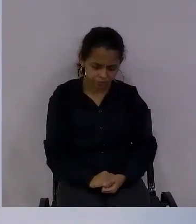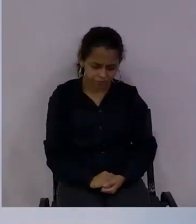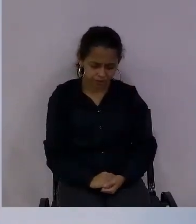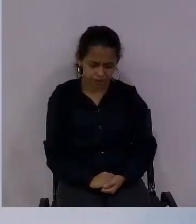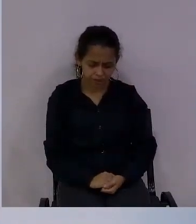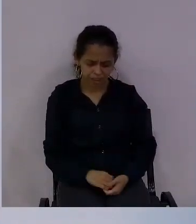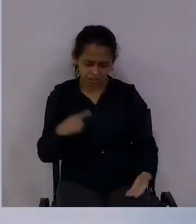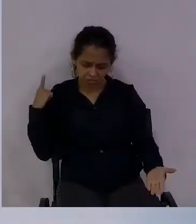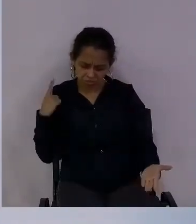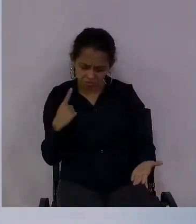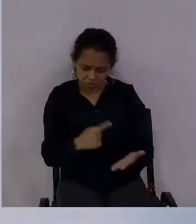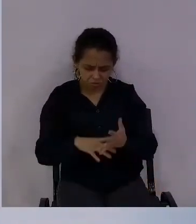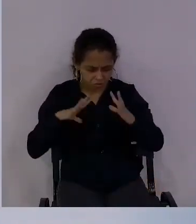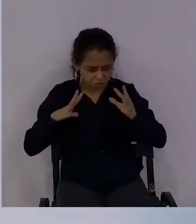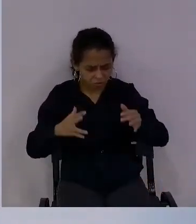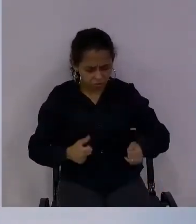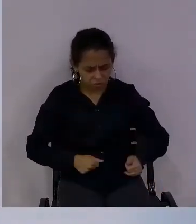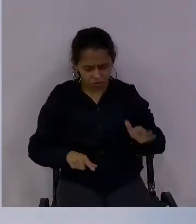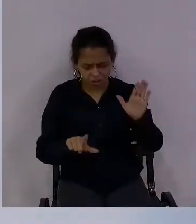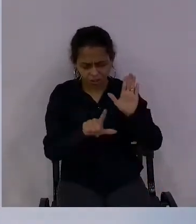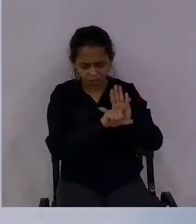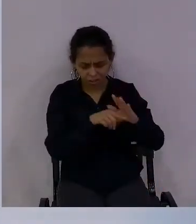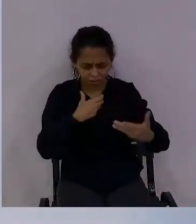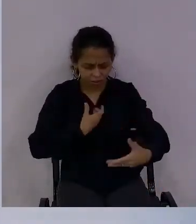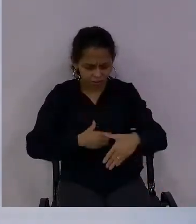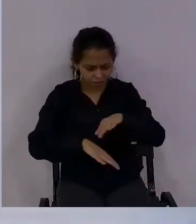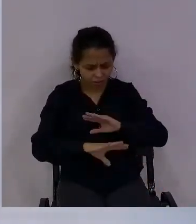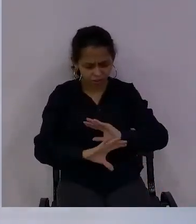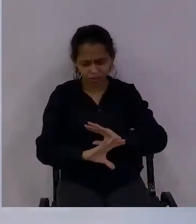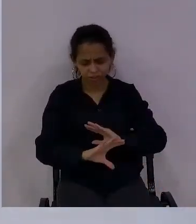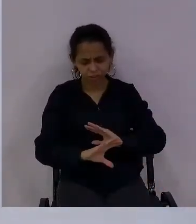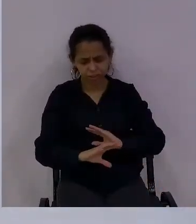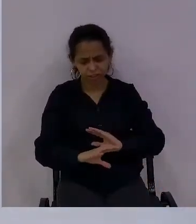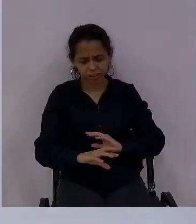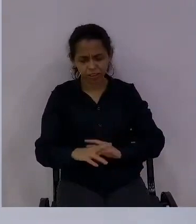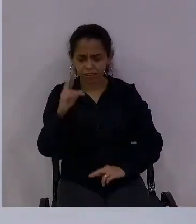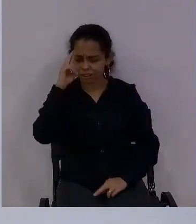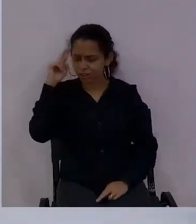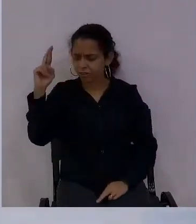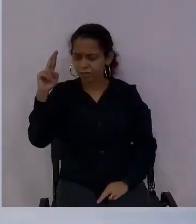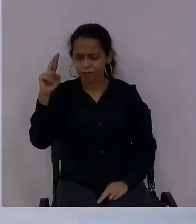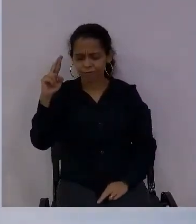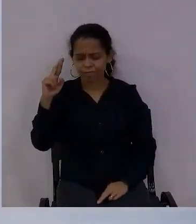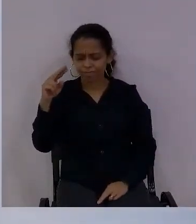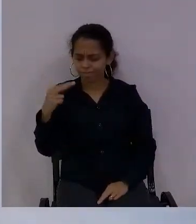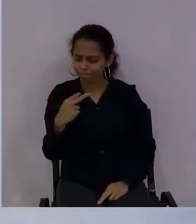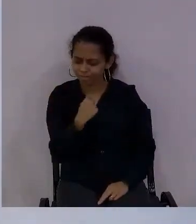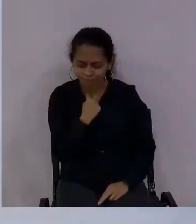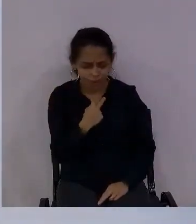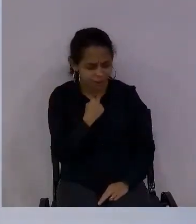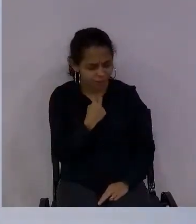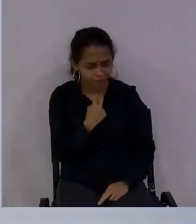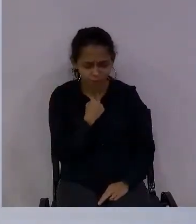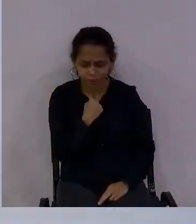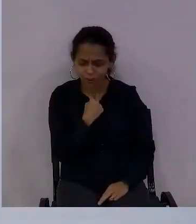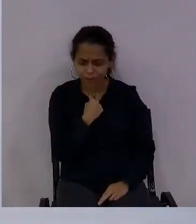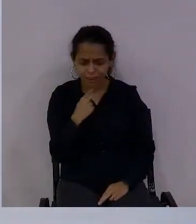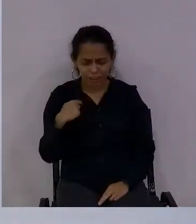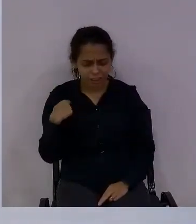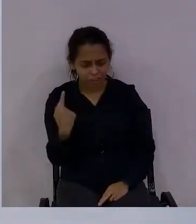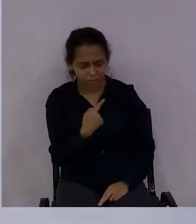para cumprir a lei em nosso lugar. Senhor, a gente não dá conta de fazer. A gente tenta, a gente se esforça, mas a gente